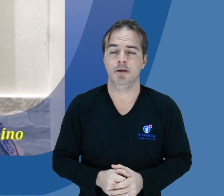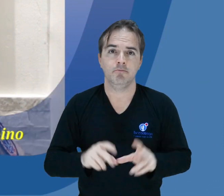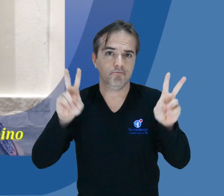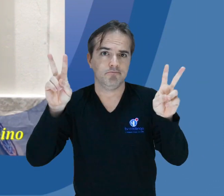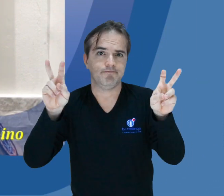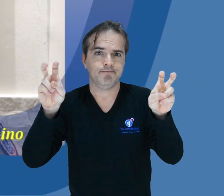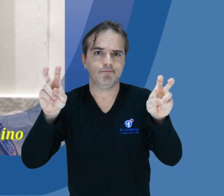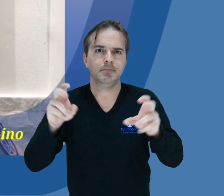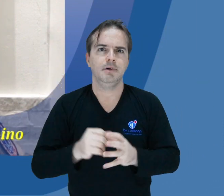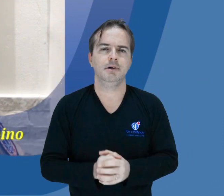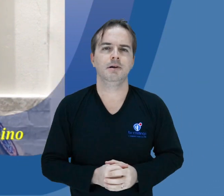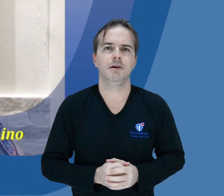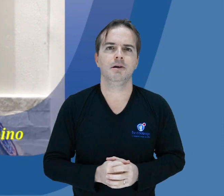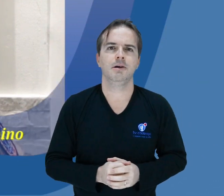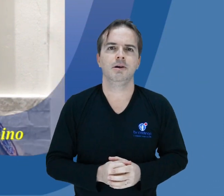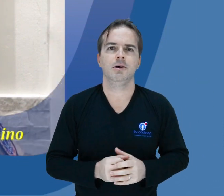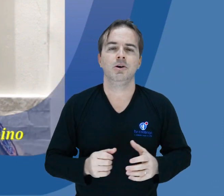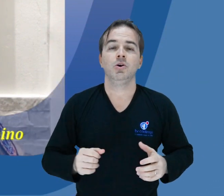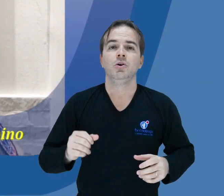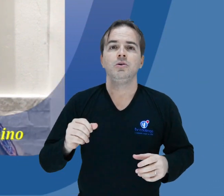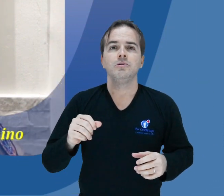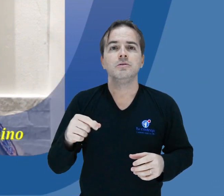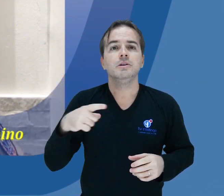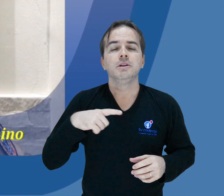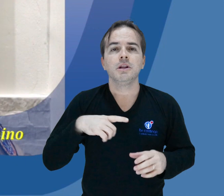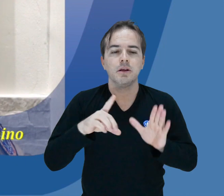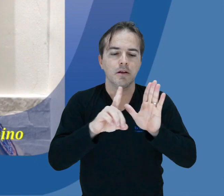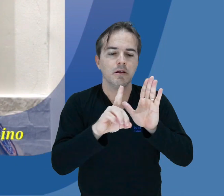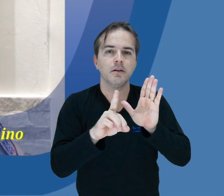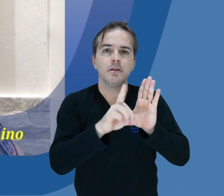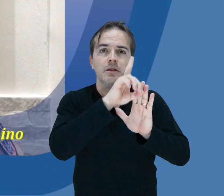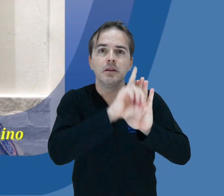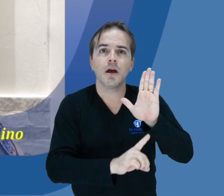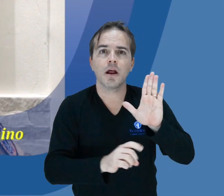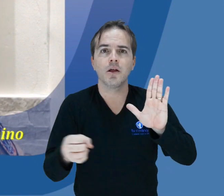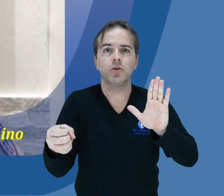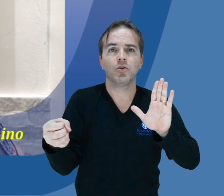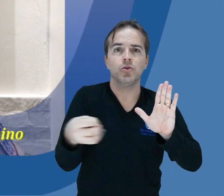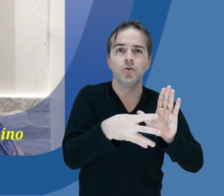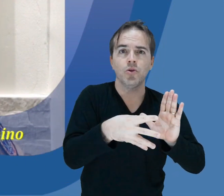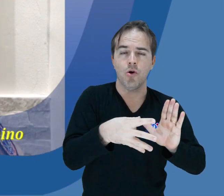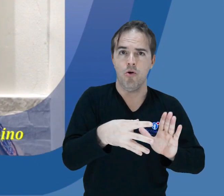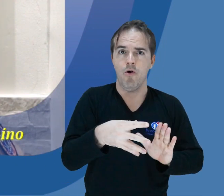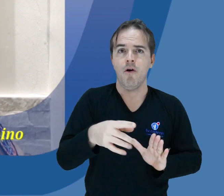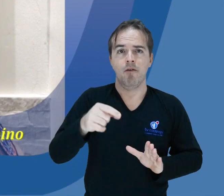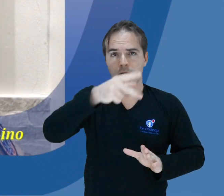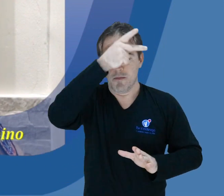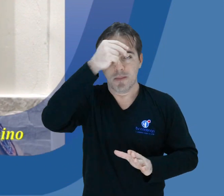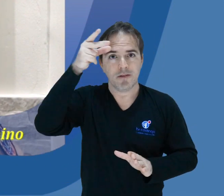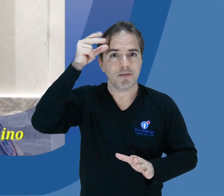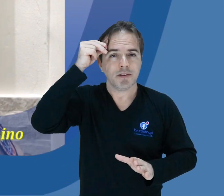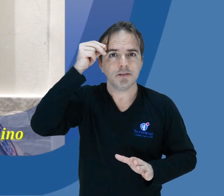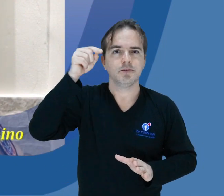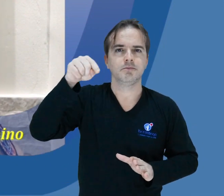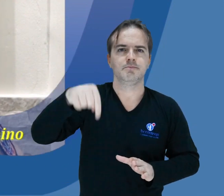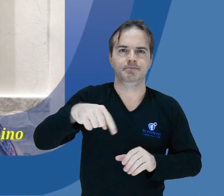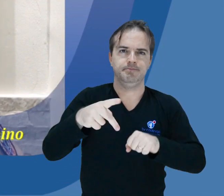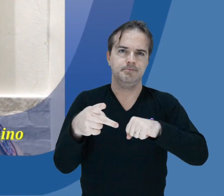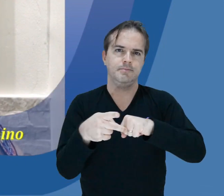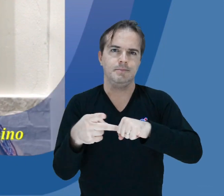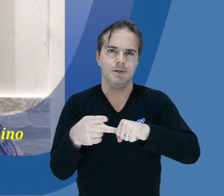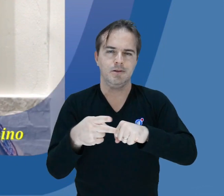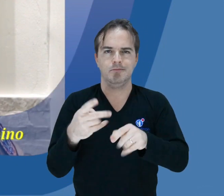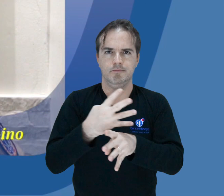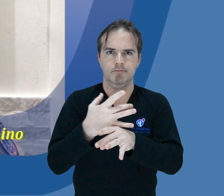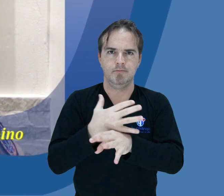falar sobre o novo decreto da Prefeitura Municipal de